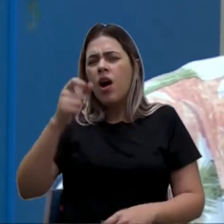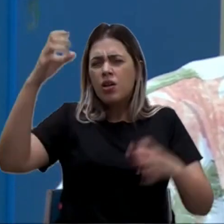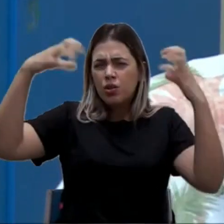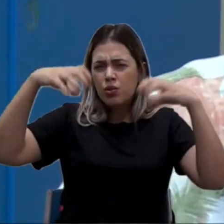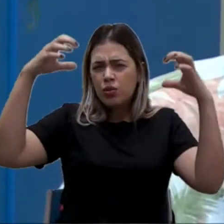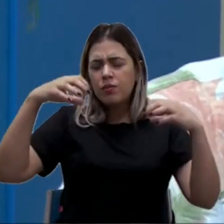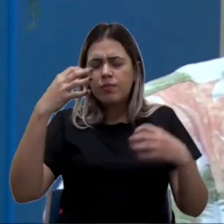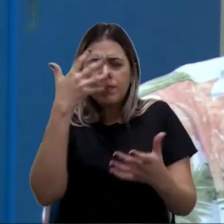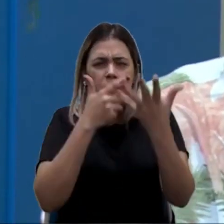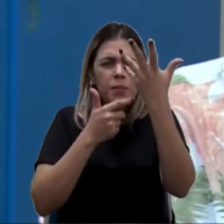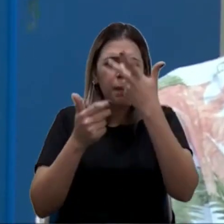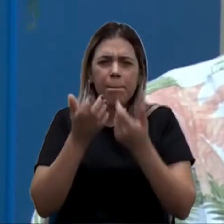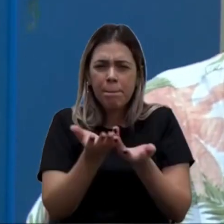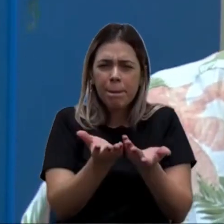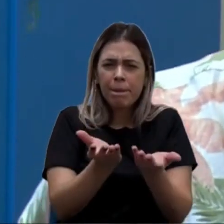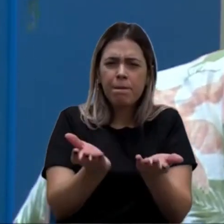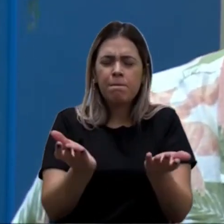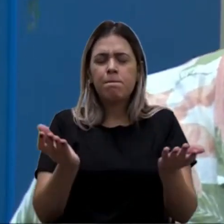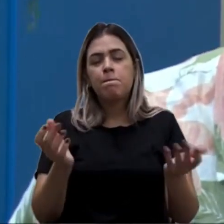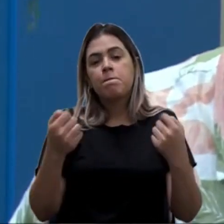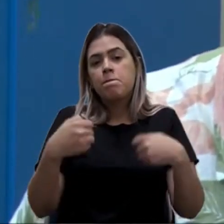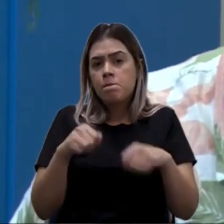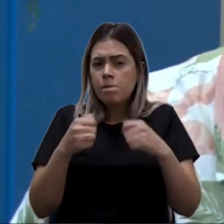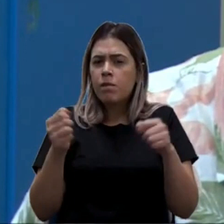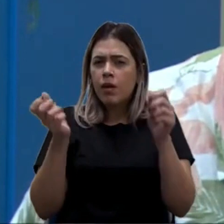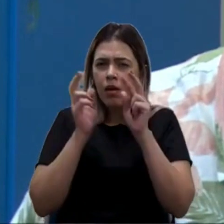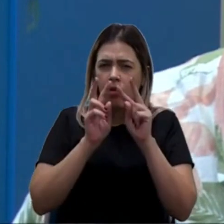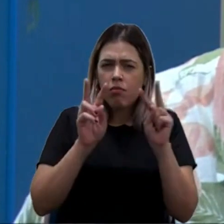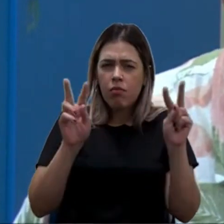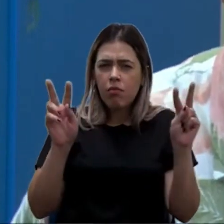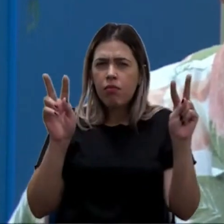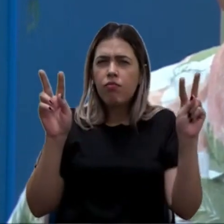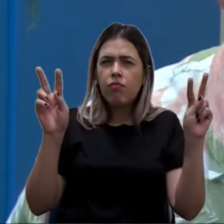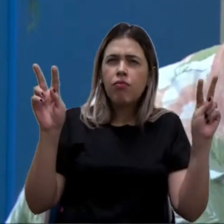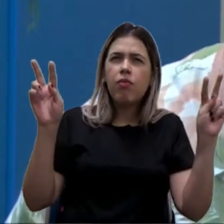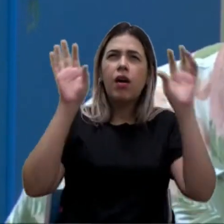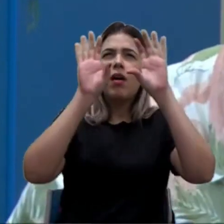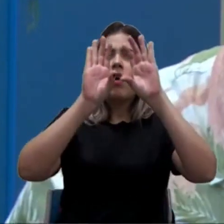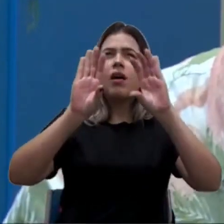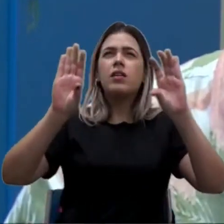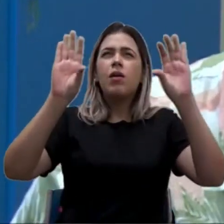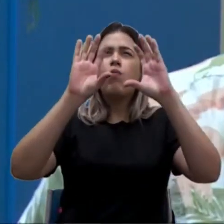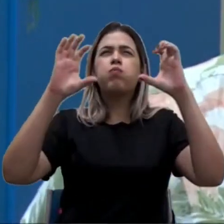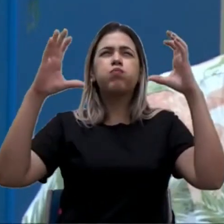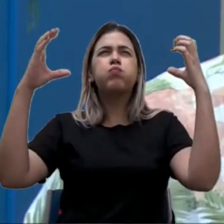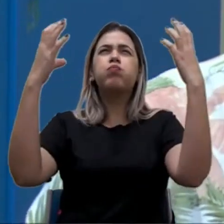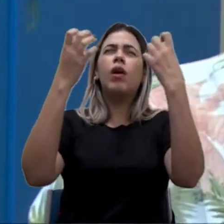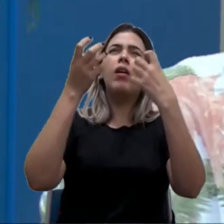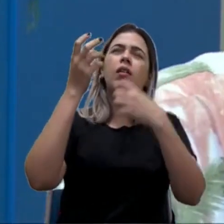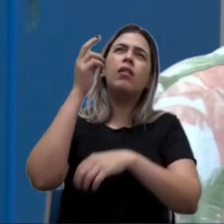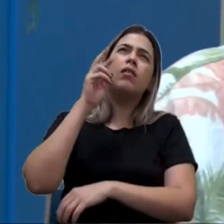é por armadilha preciso de lentes para distrair o azul do céu as nuvens de cinema épico